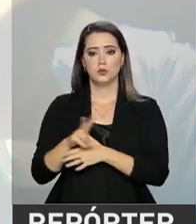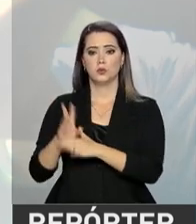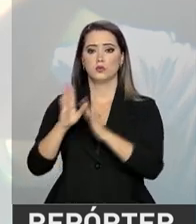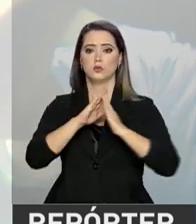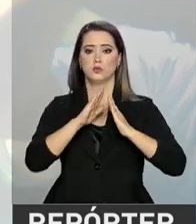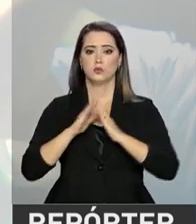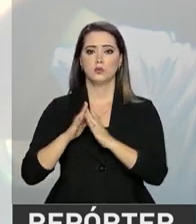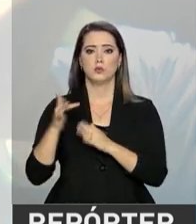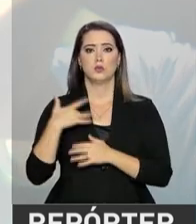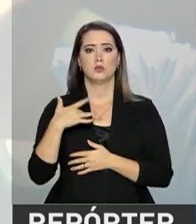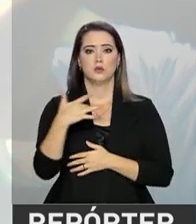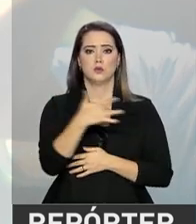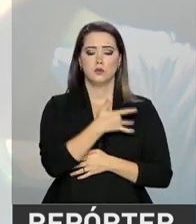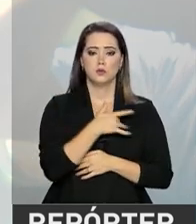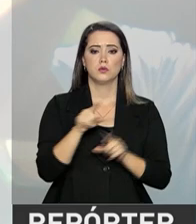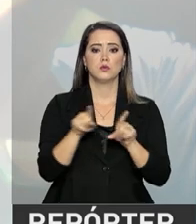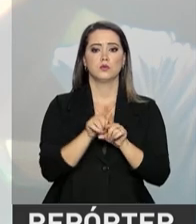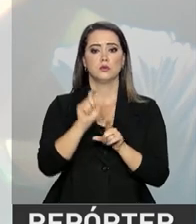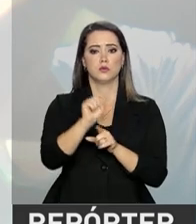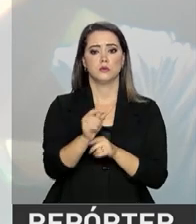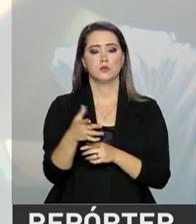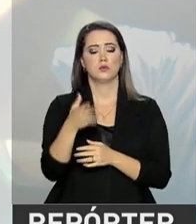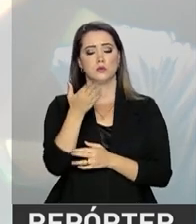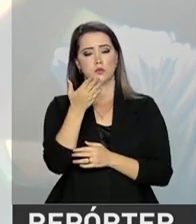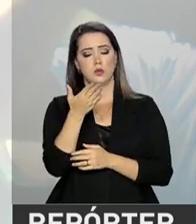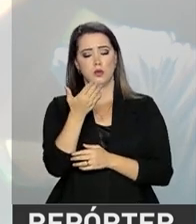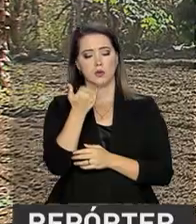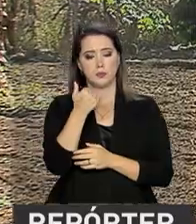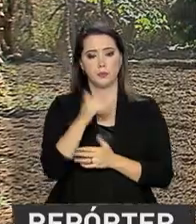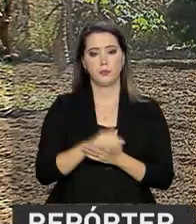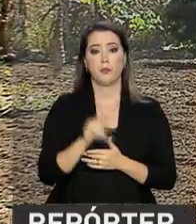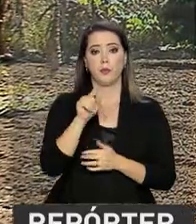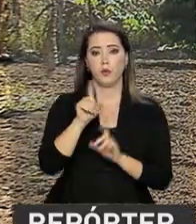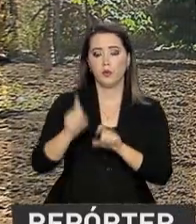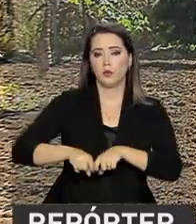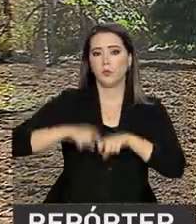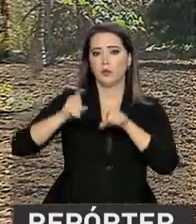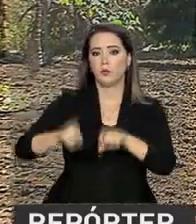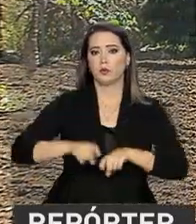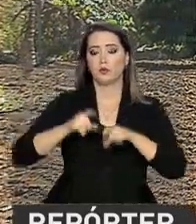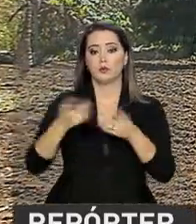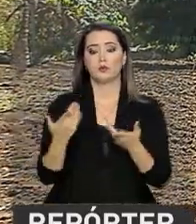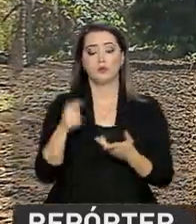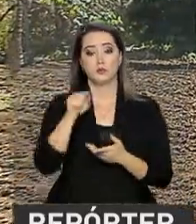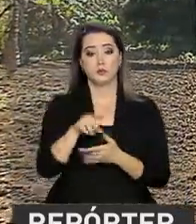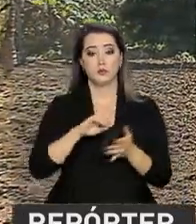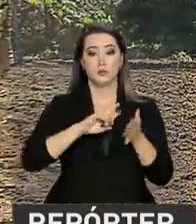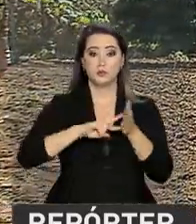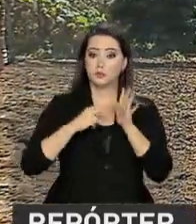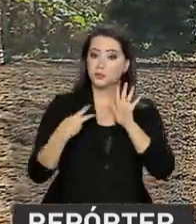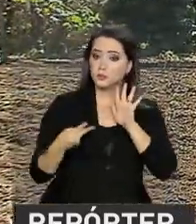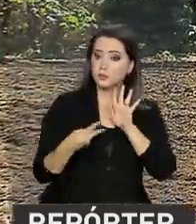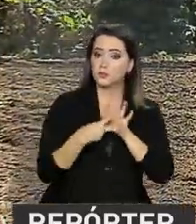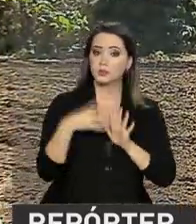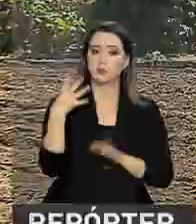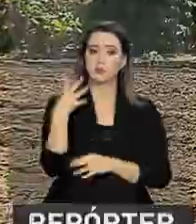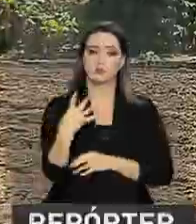o habitacional, o de saúde e o de consumo. No campo, as cooperativas respondem por cerca